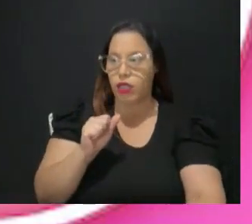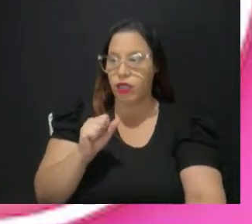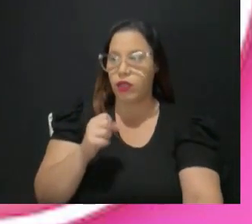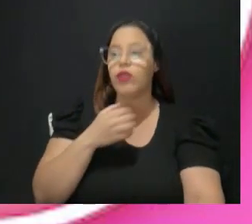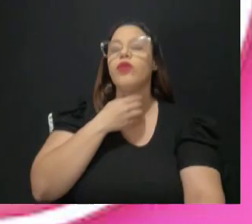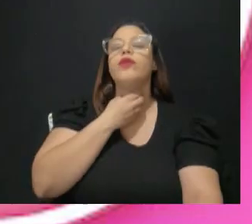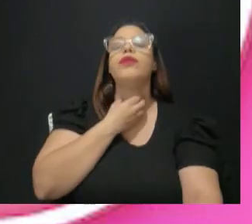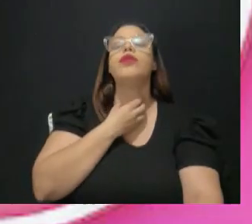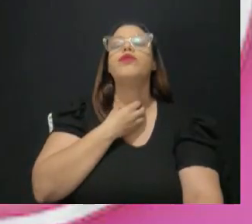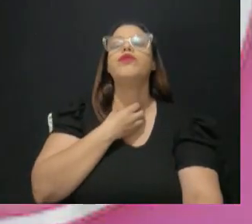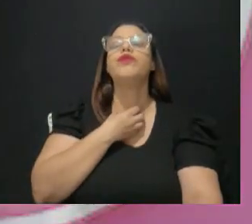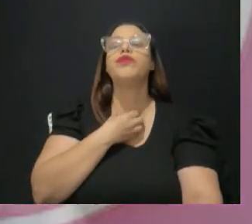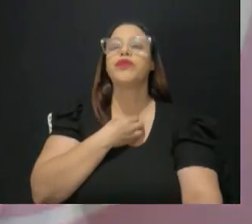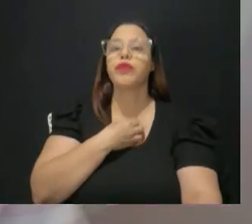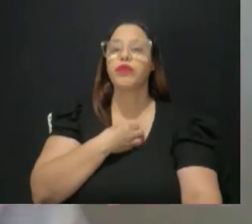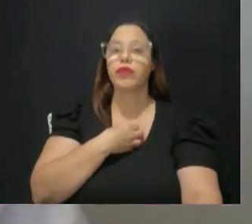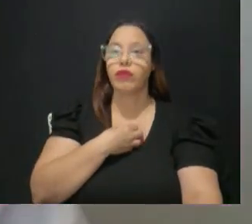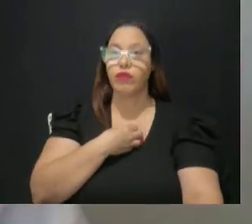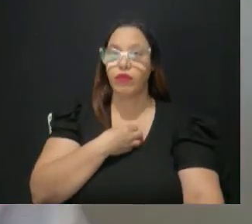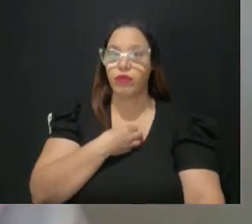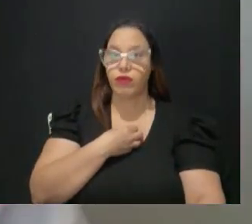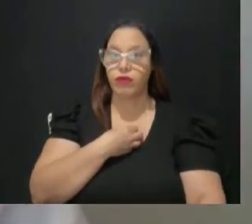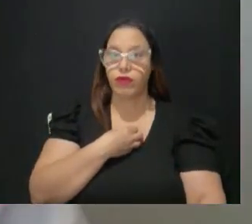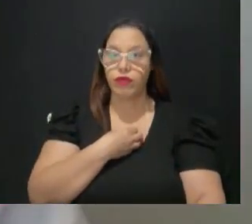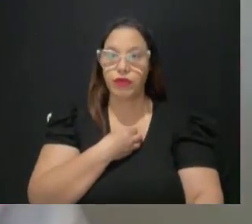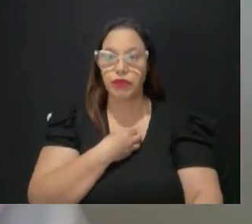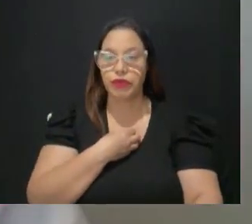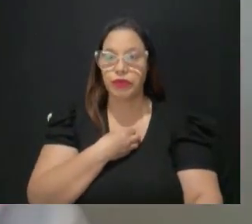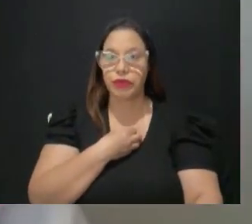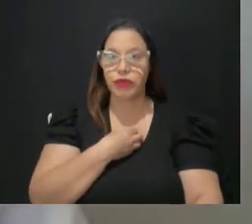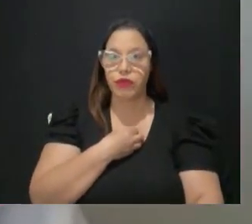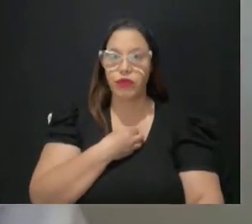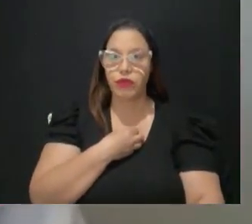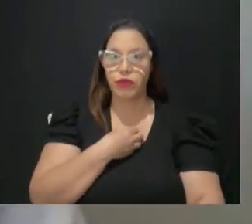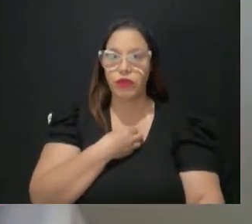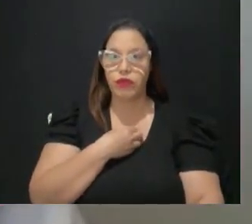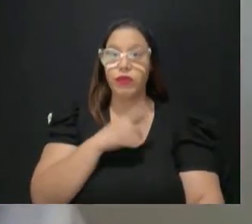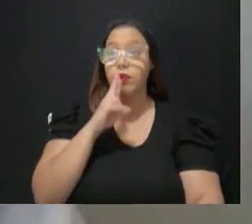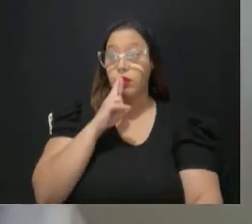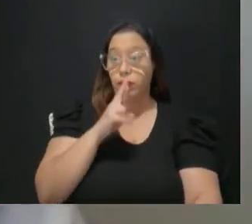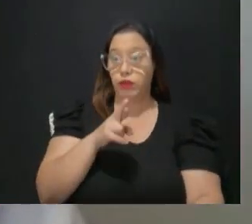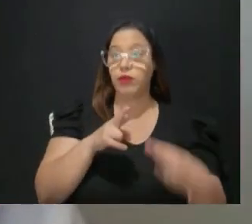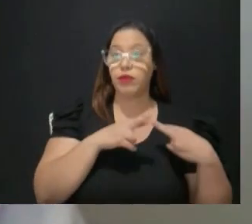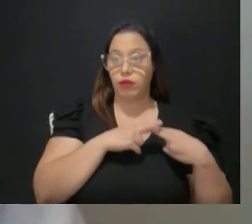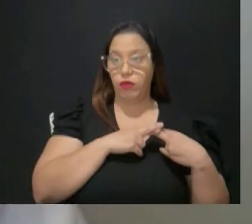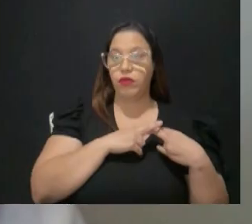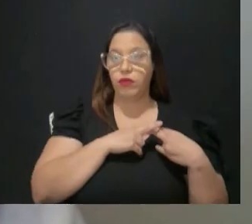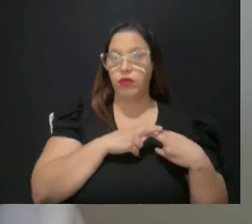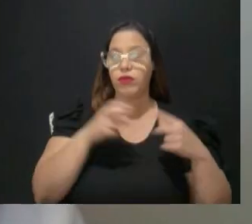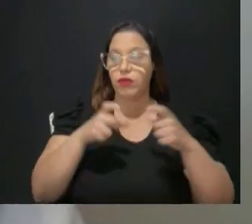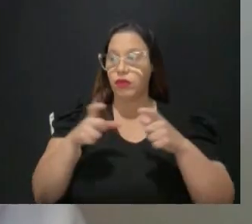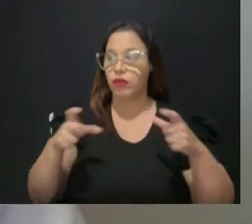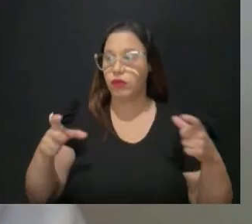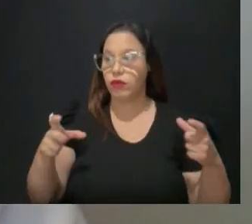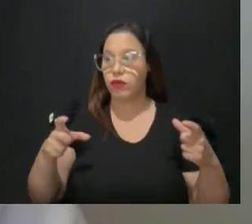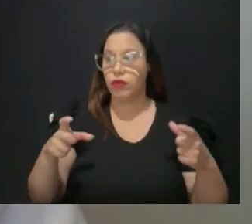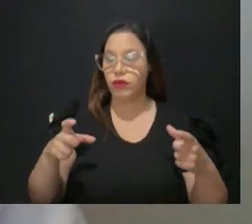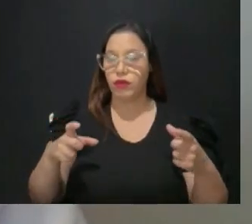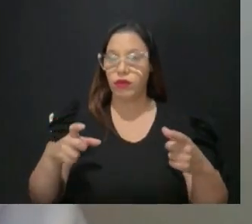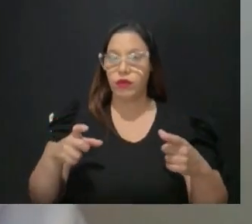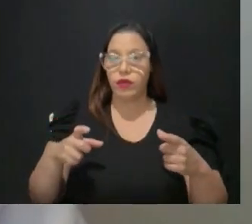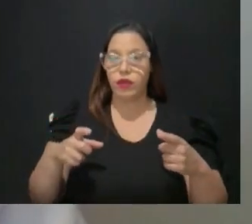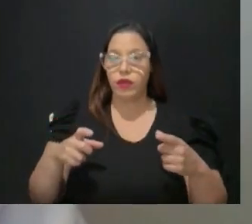no pescoço, tá? E que são responsáveis por grande parte